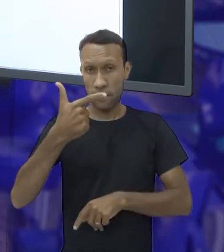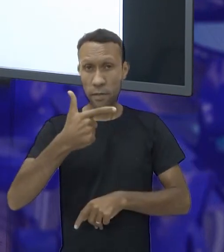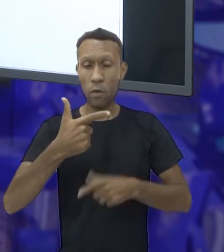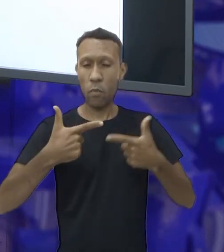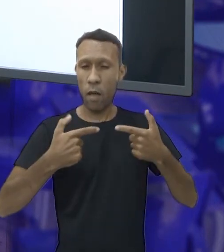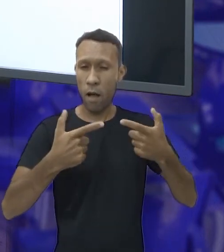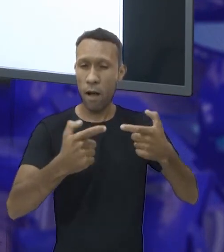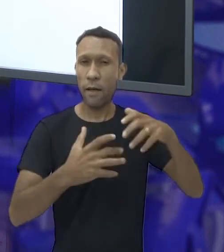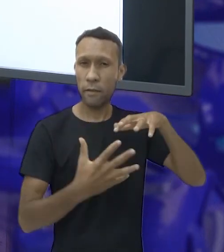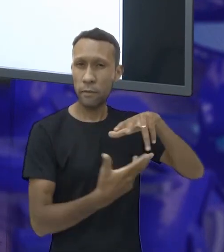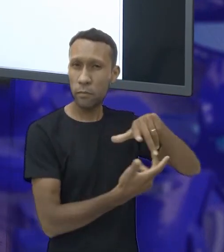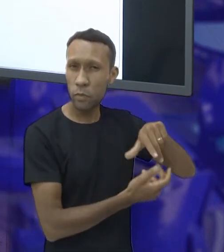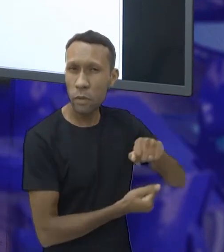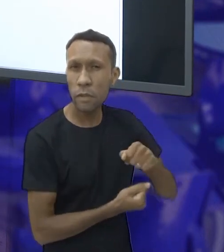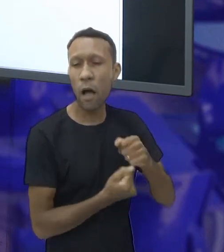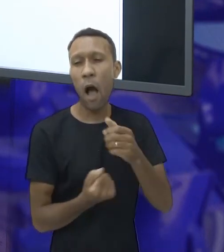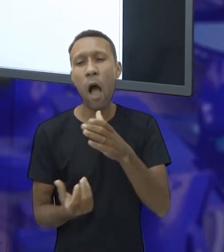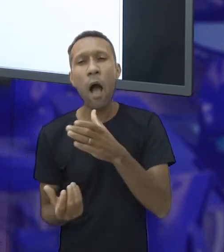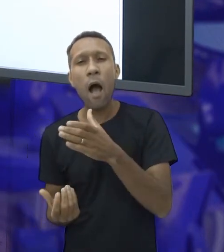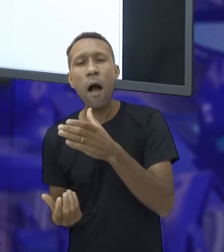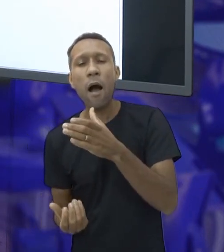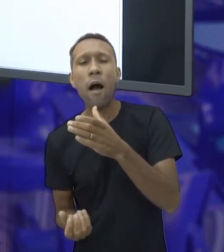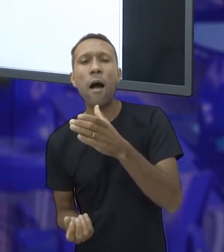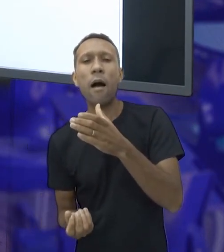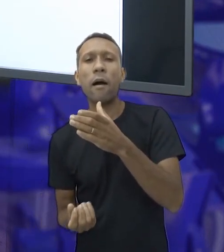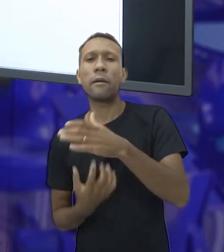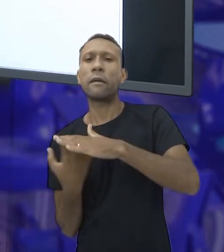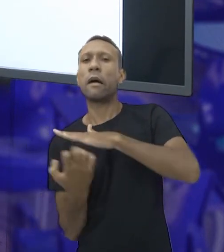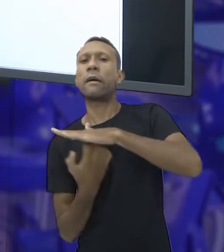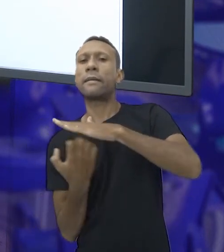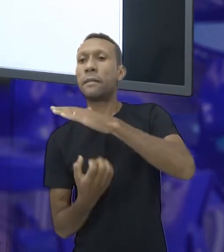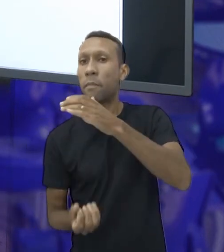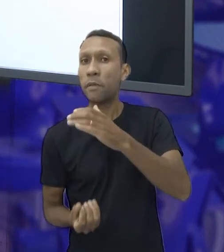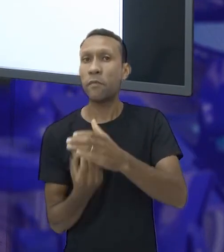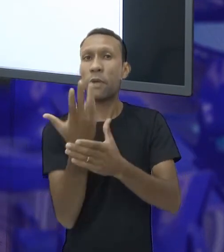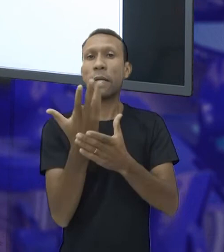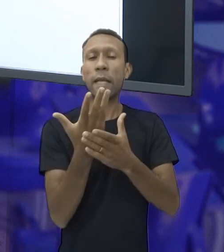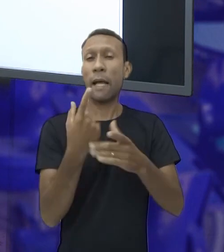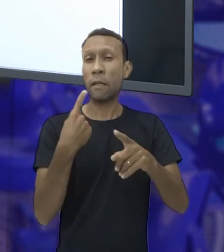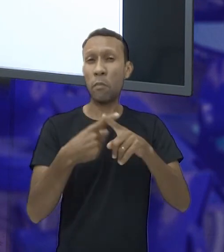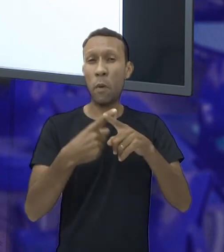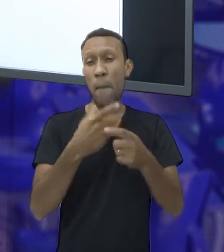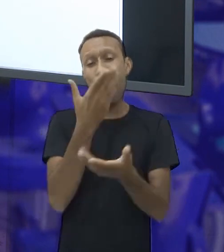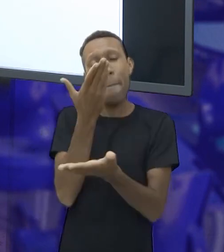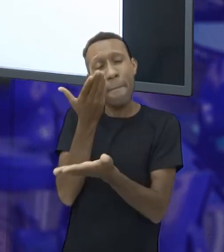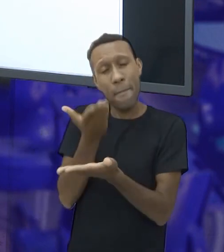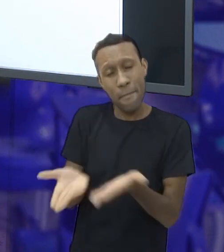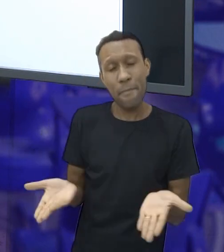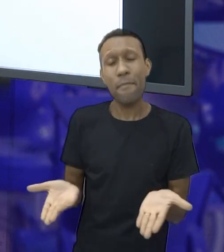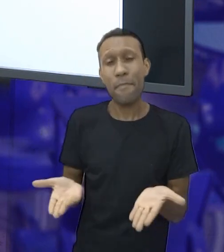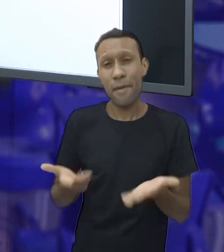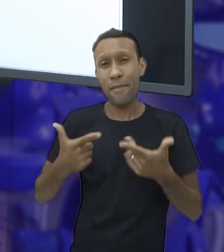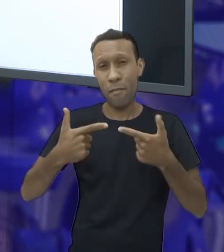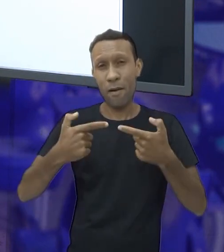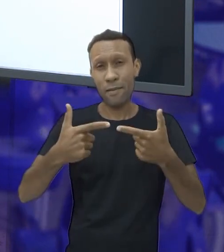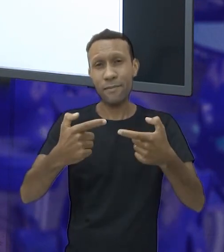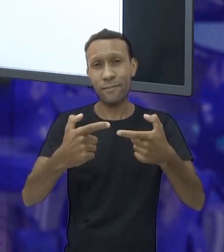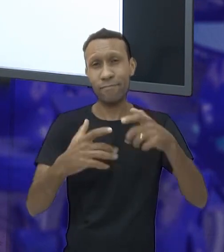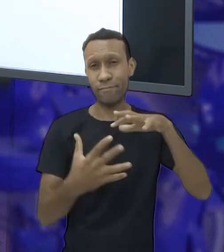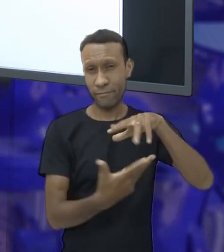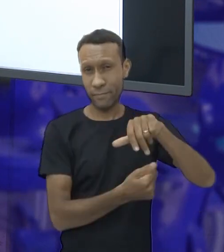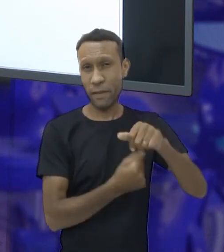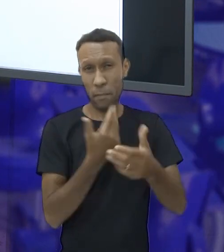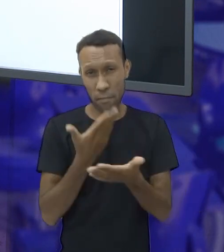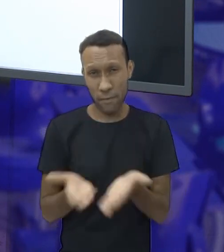as empresas europeias e japonesas, que estavam praticamente destruídas por conta de que a guerra foi basicamente dentro do continente europeu e